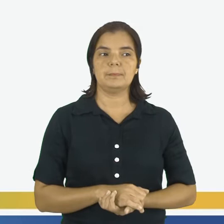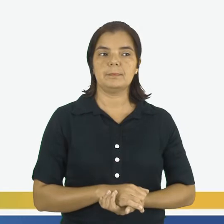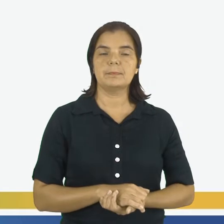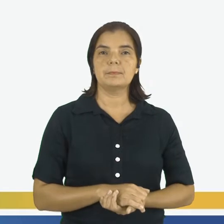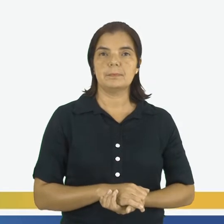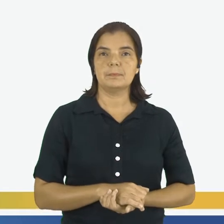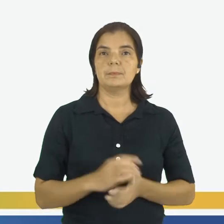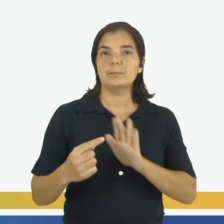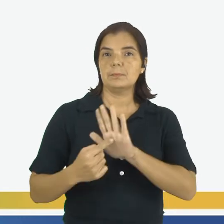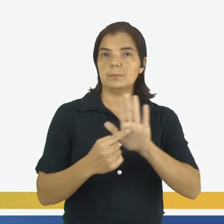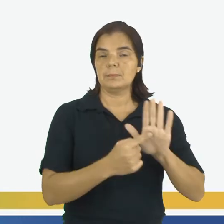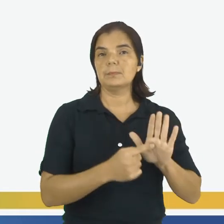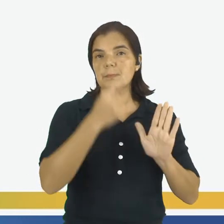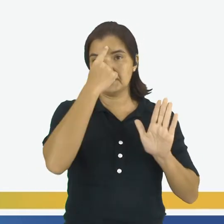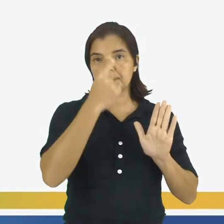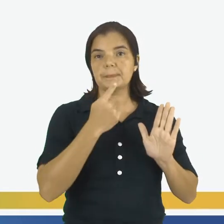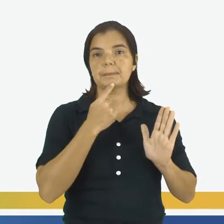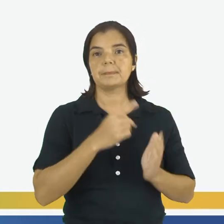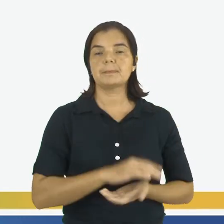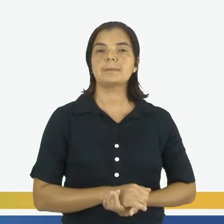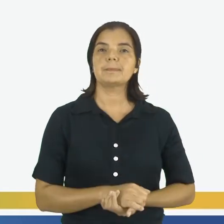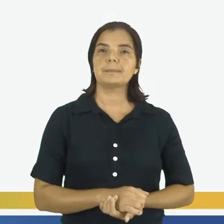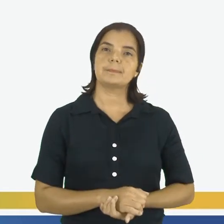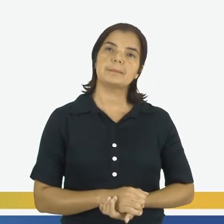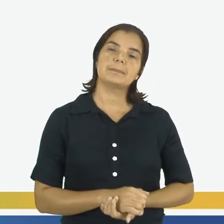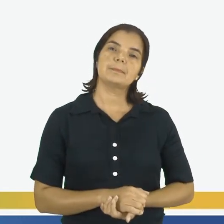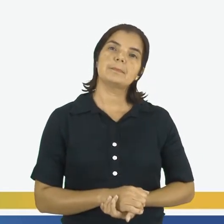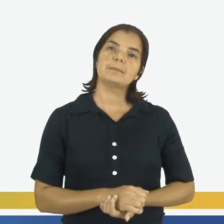que está representada nessa imagem?